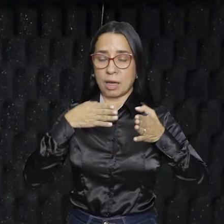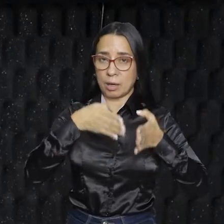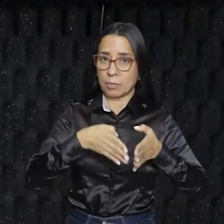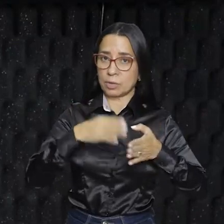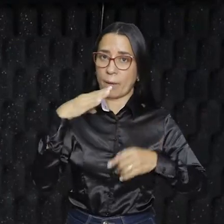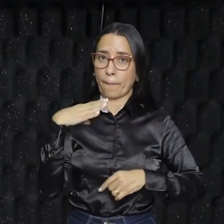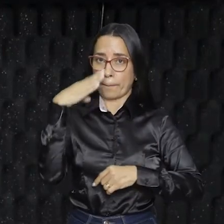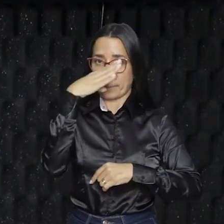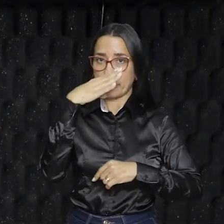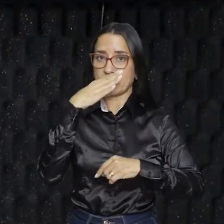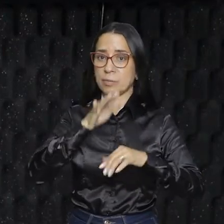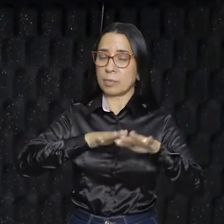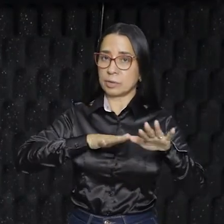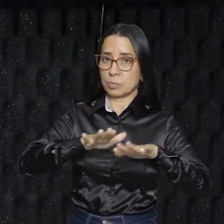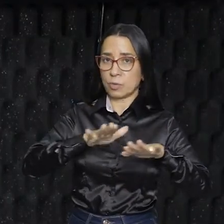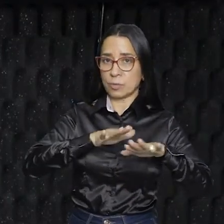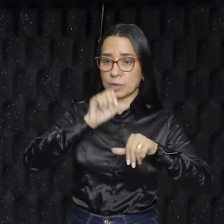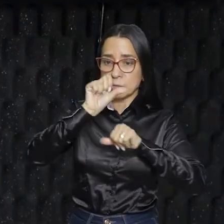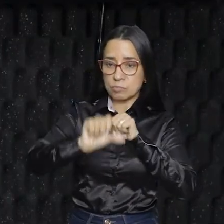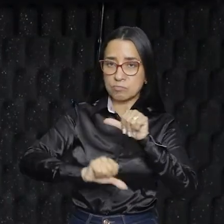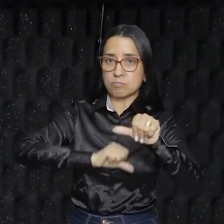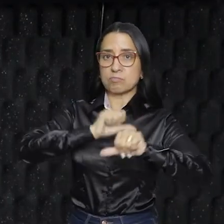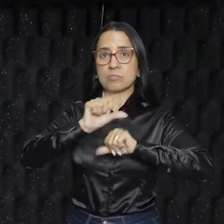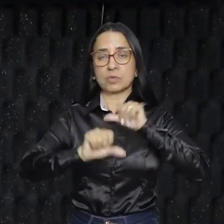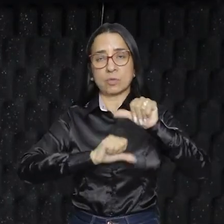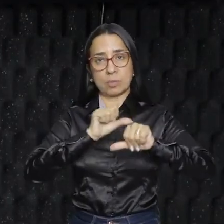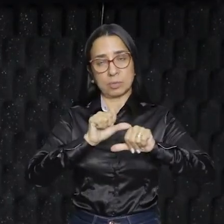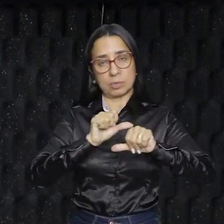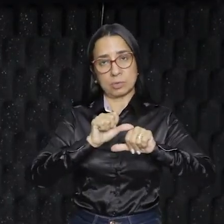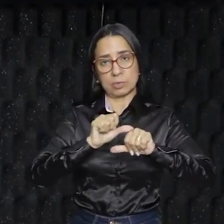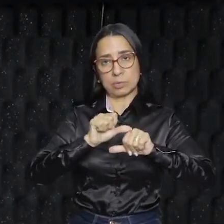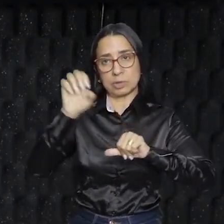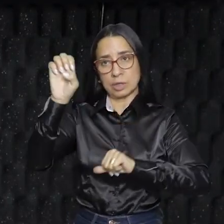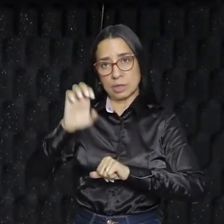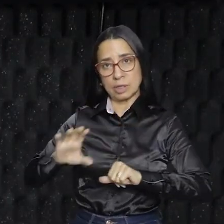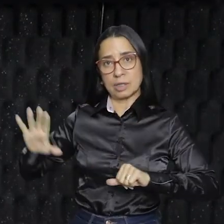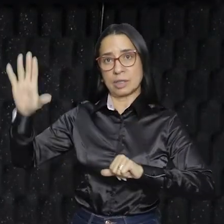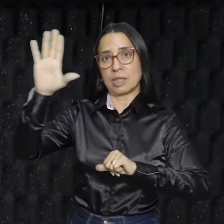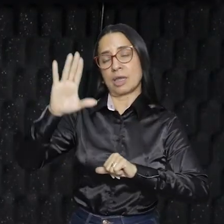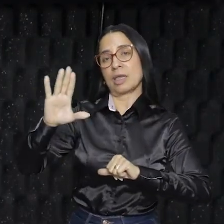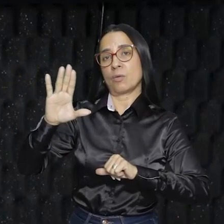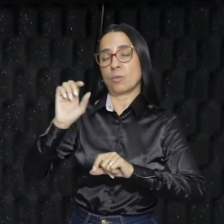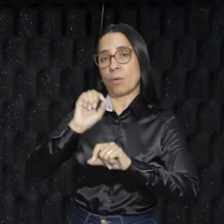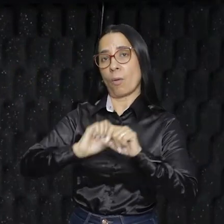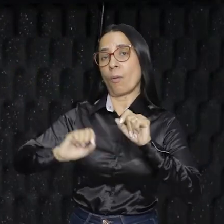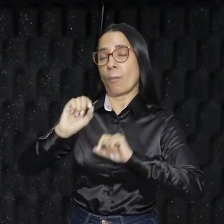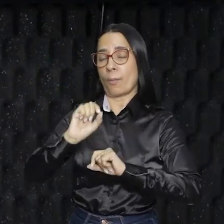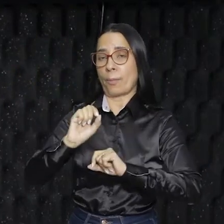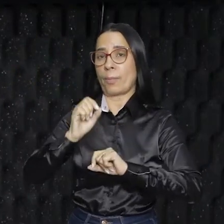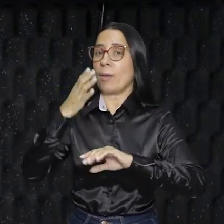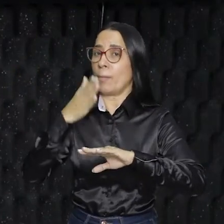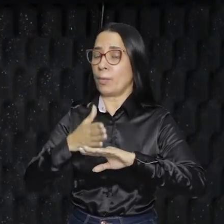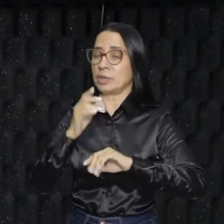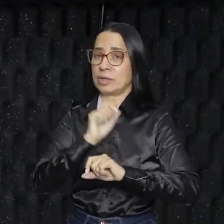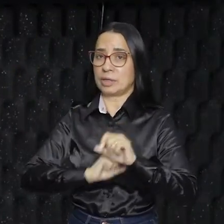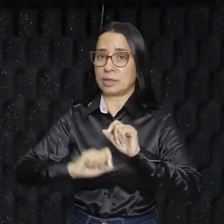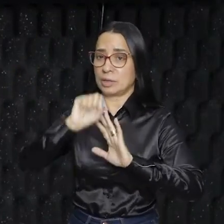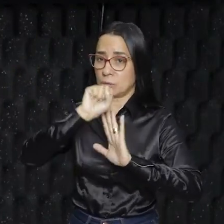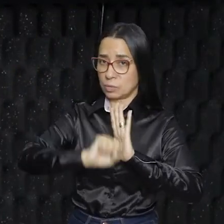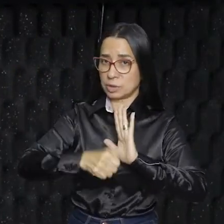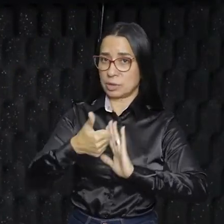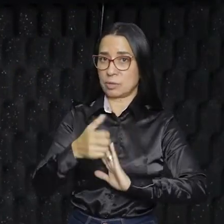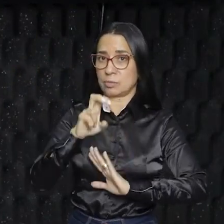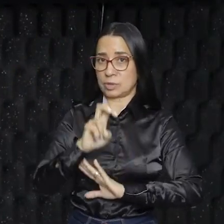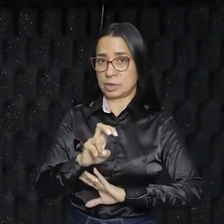principais movimentos de transformações da Europa moderna, a Europa do século XV